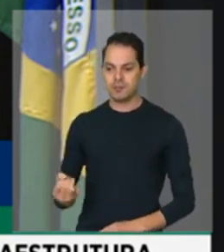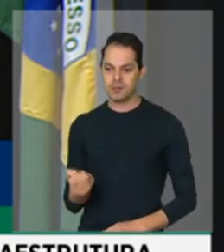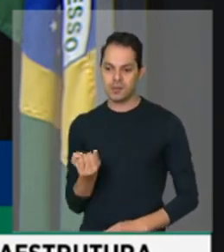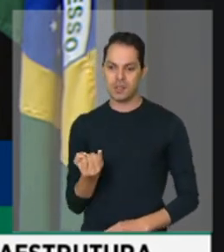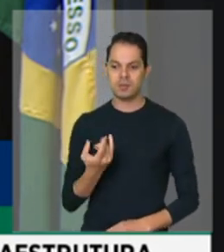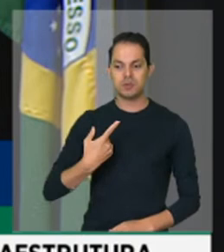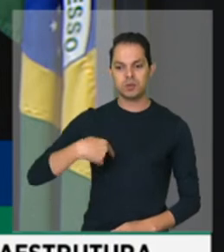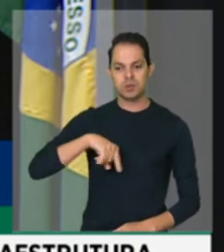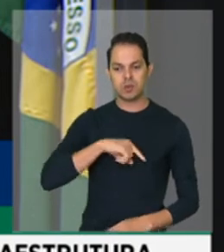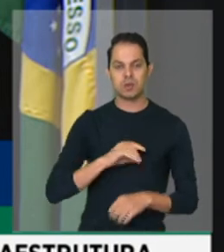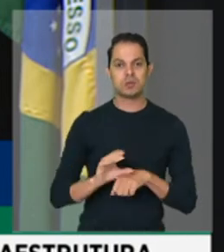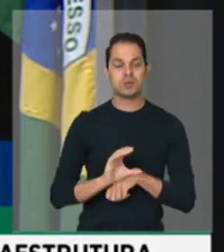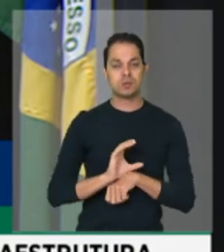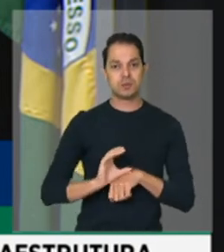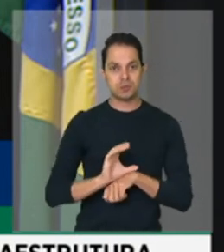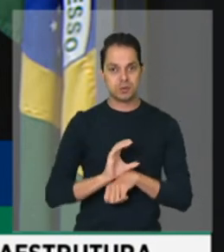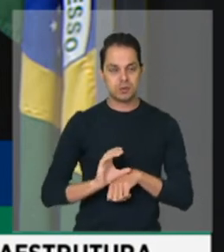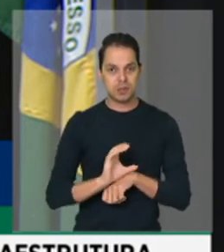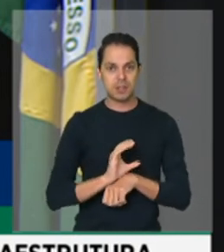pela constitucionalidade,